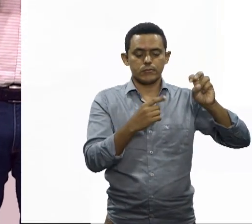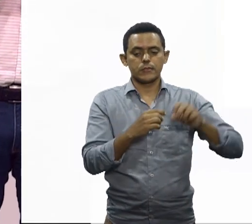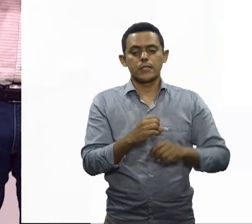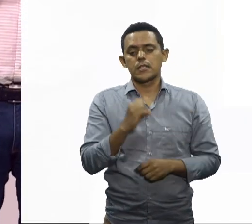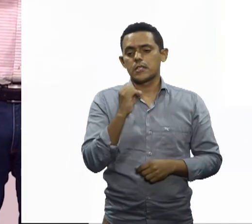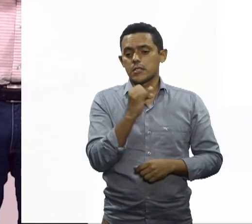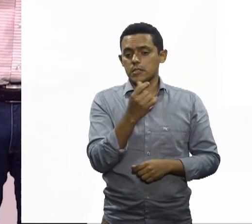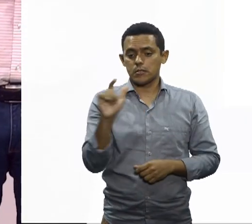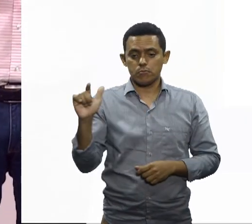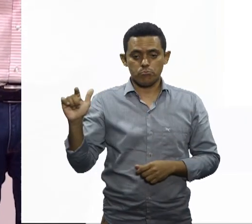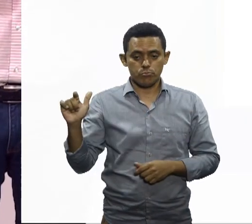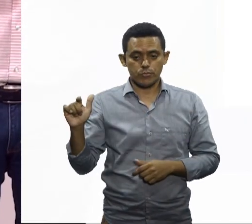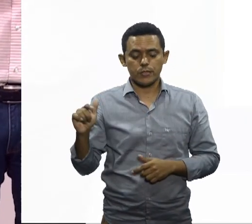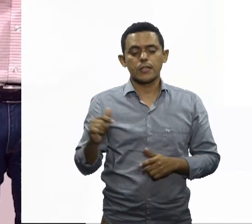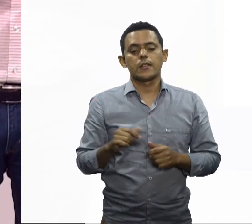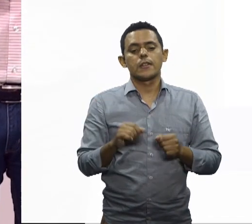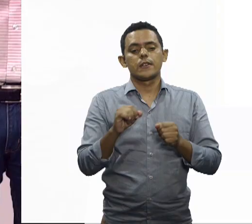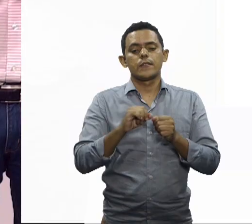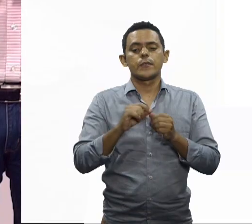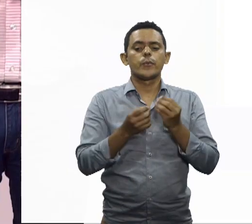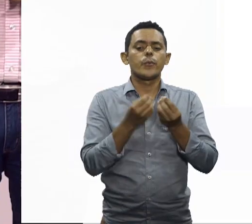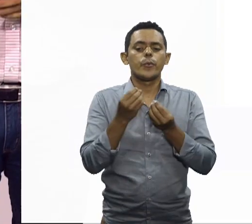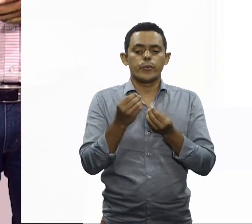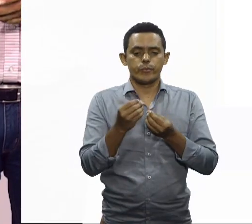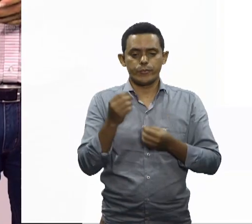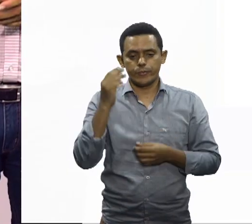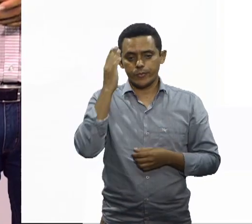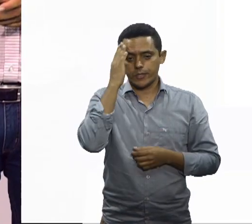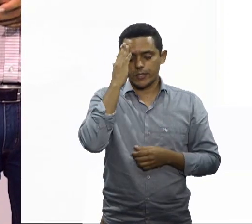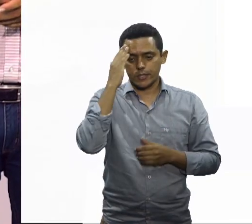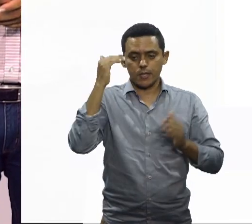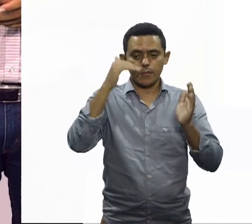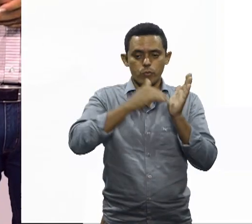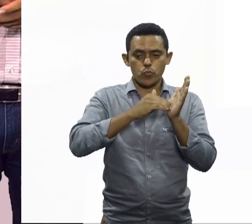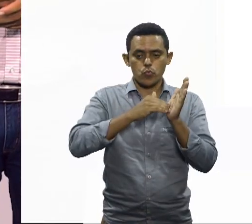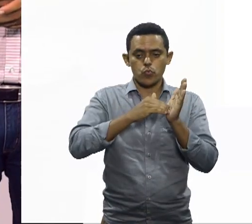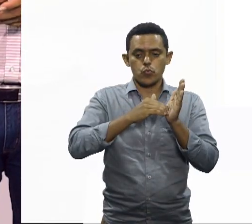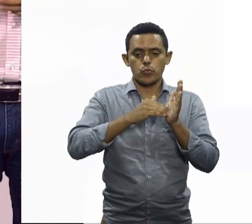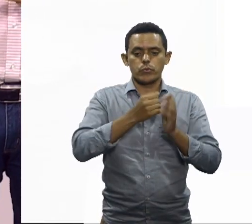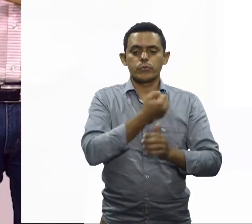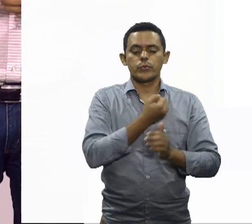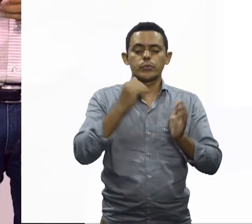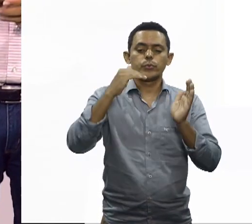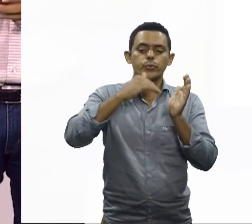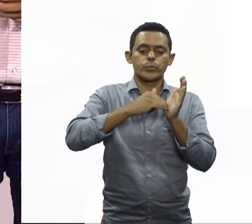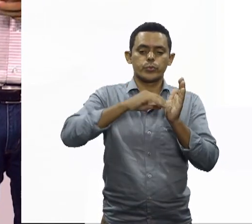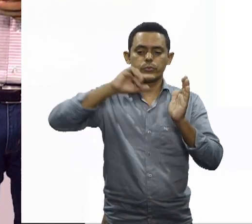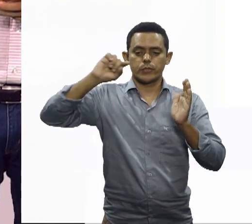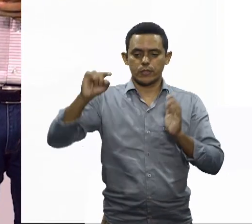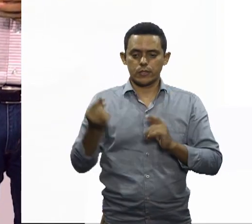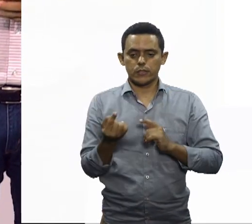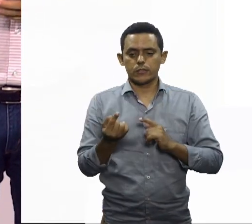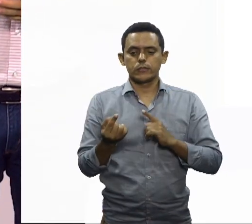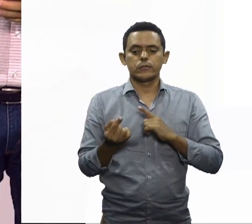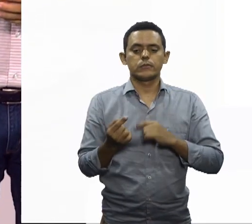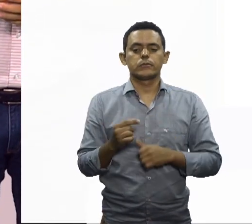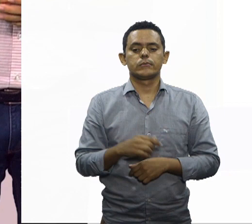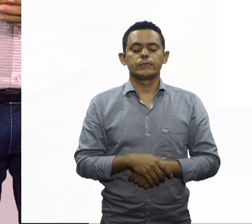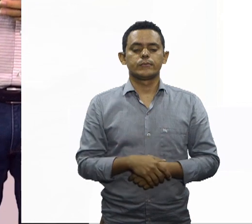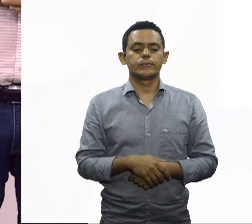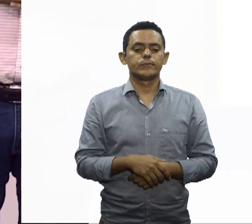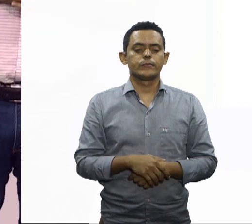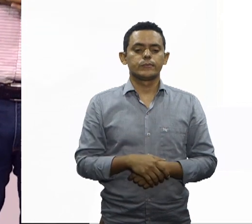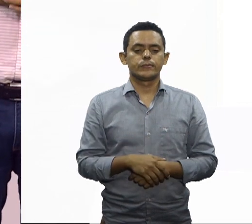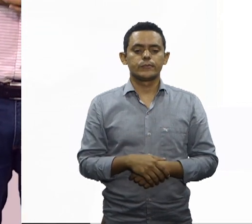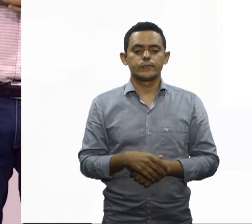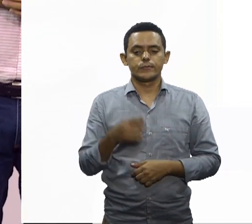casa decimal, então a vírgula vai estar ali após o 5. Então, eu coloquei ali na frente. Ó. Então, eu vou colocar ali uma vírgula após o